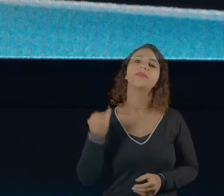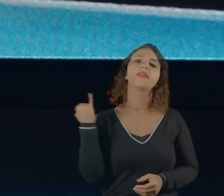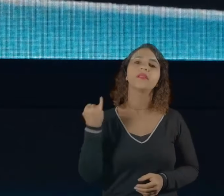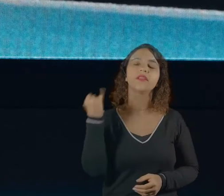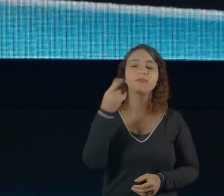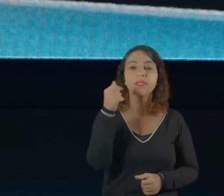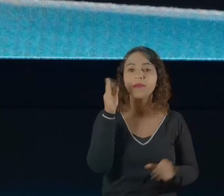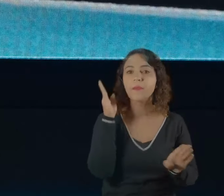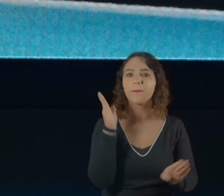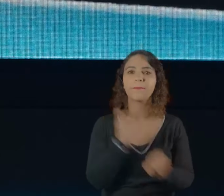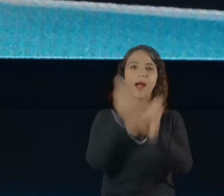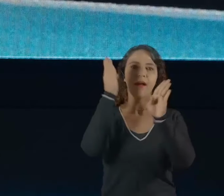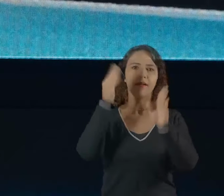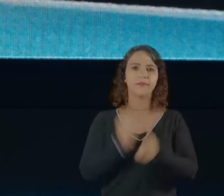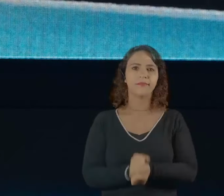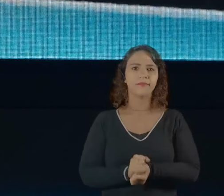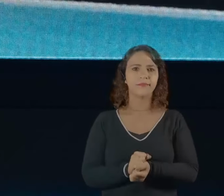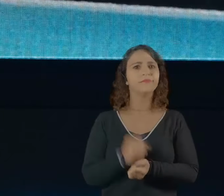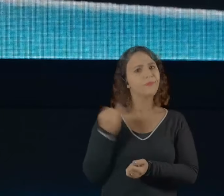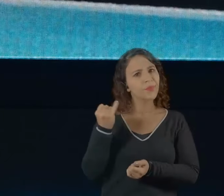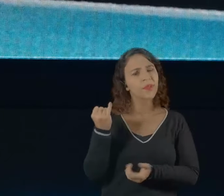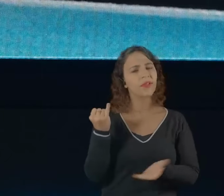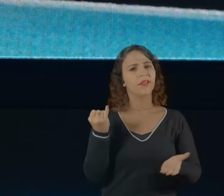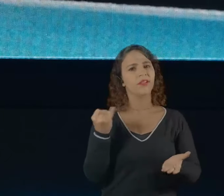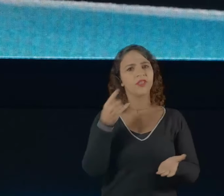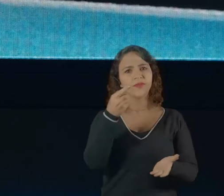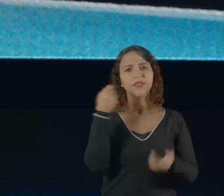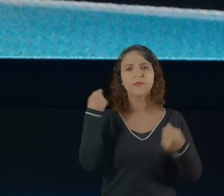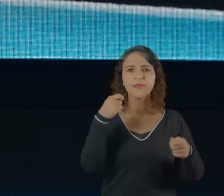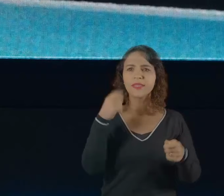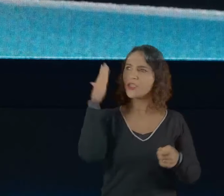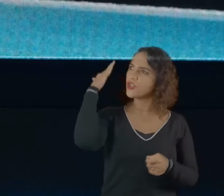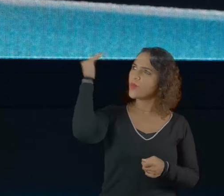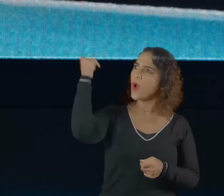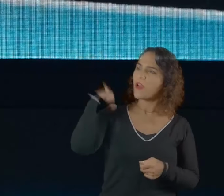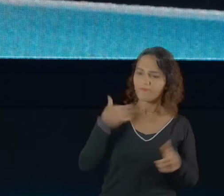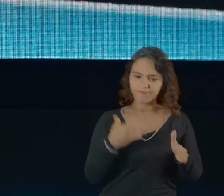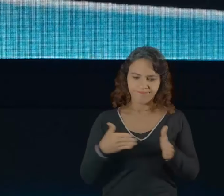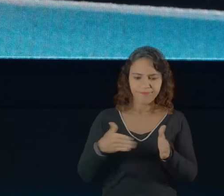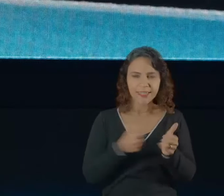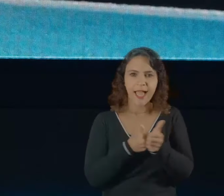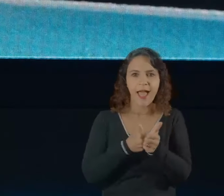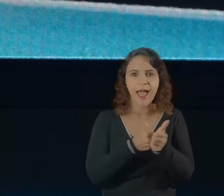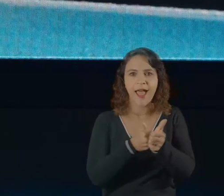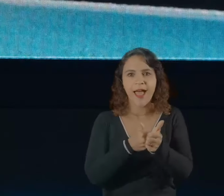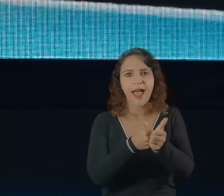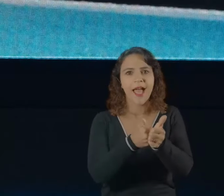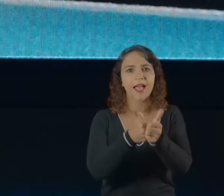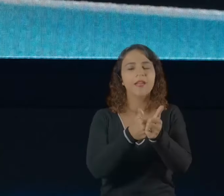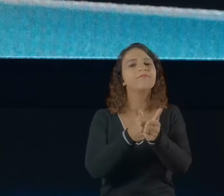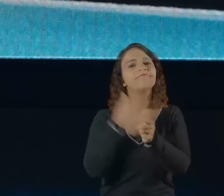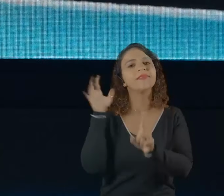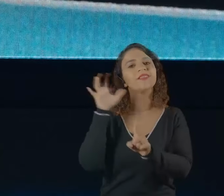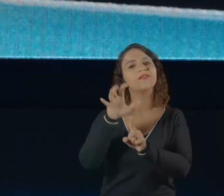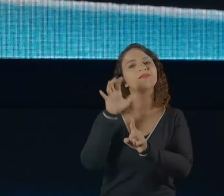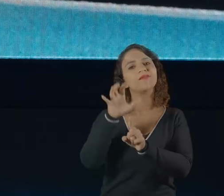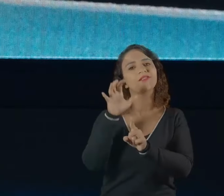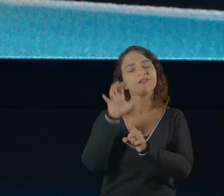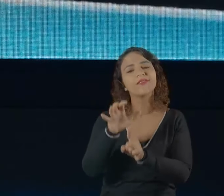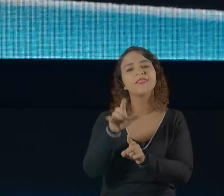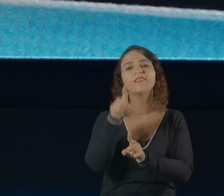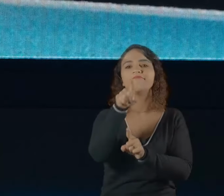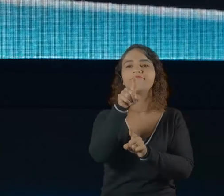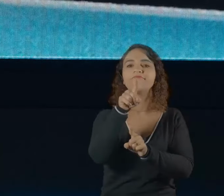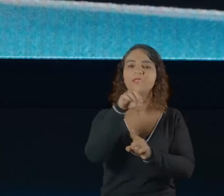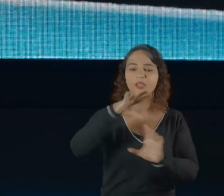você o descubra. É muito importante que você ande nesse chamado, porque isso vai fazer toda a diferença no